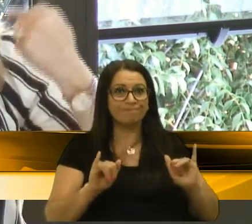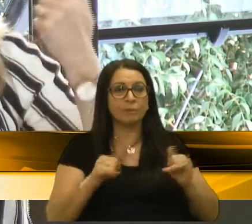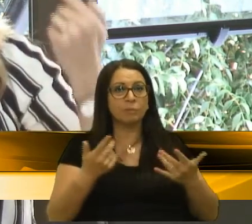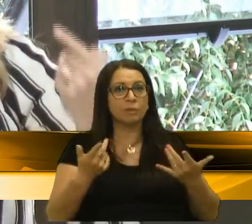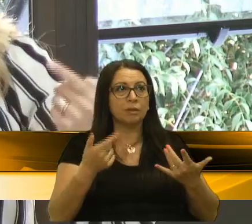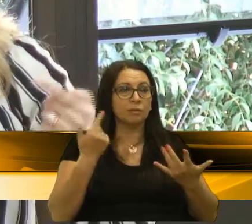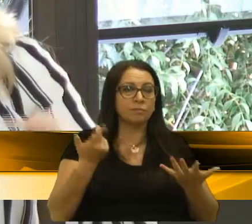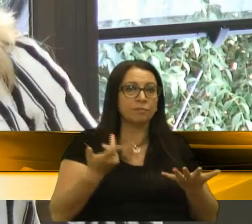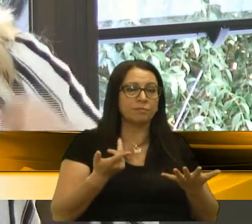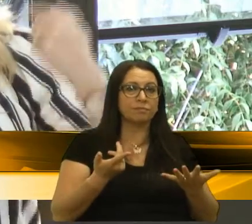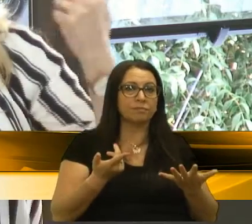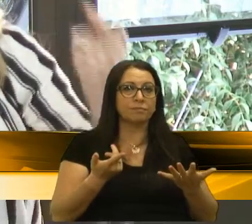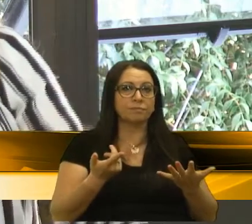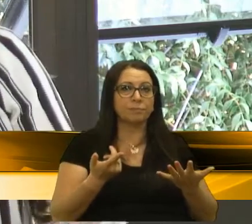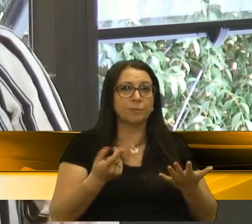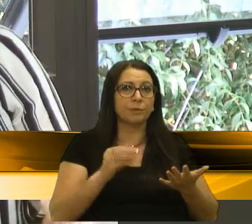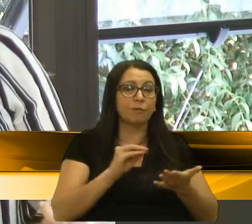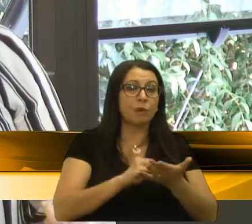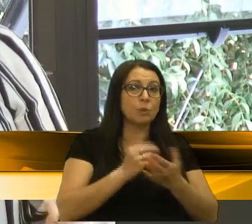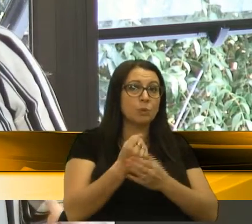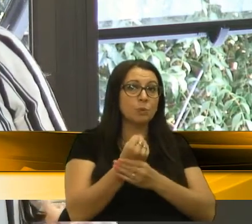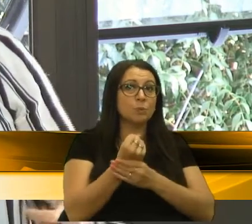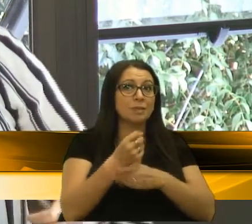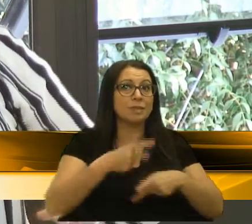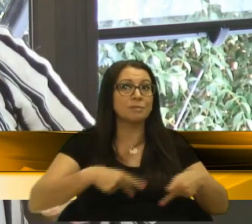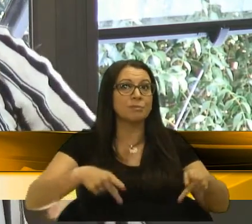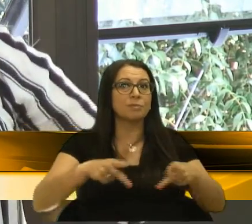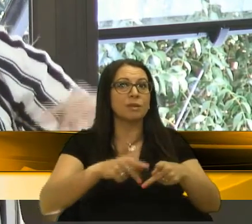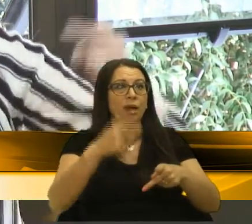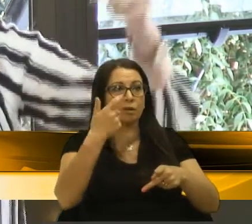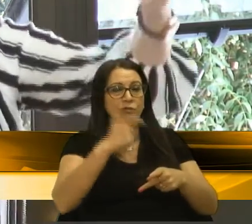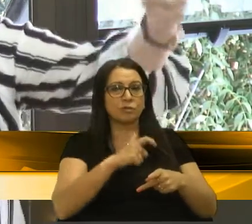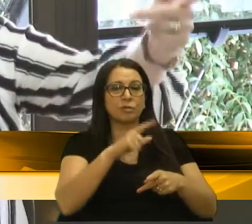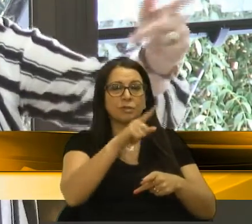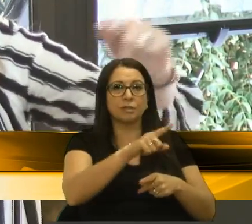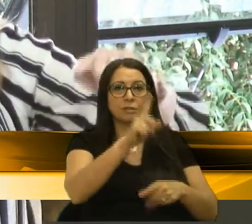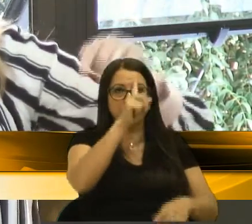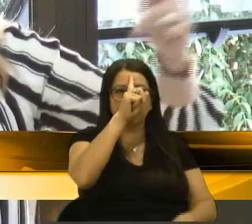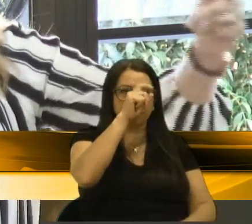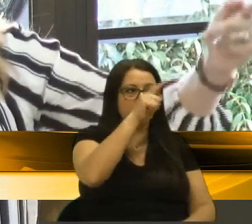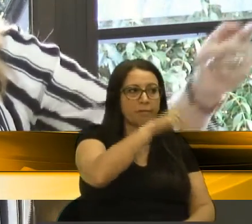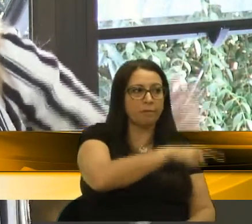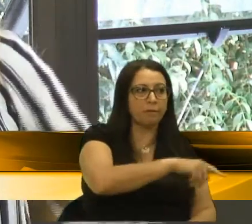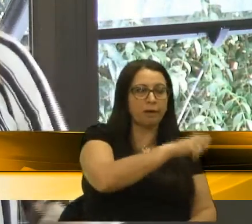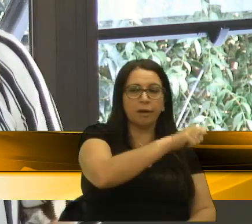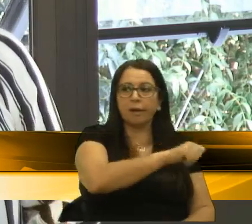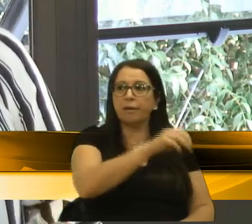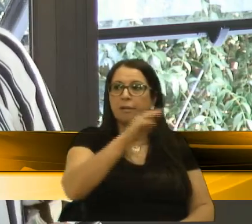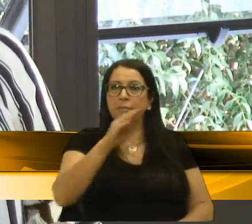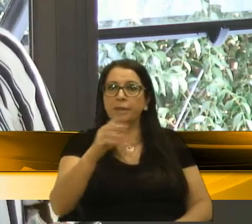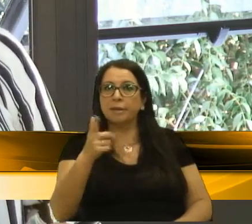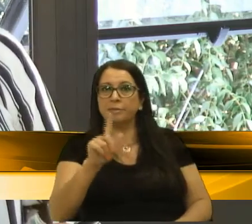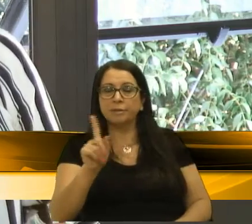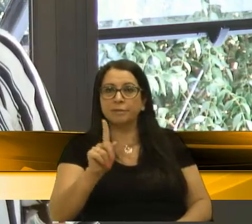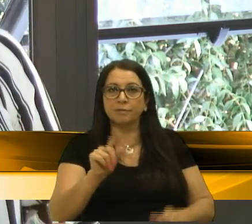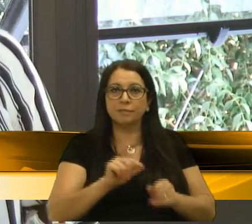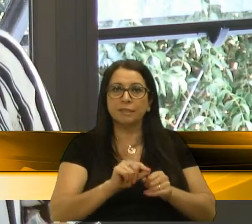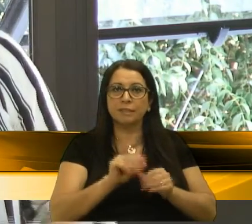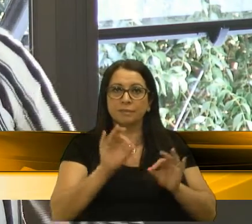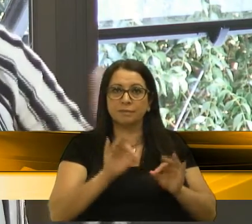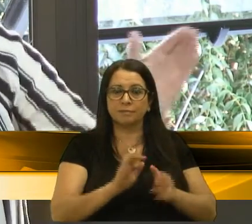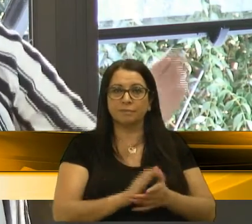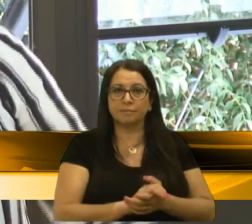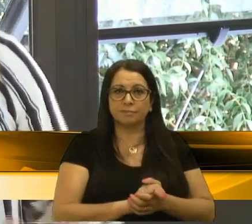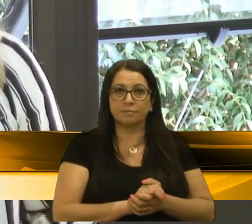dando uma insegurança na população, achando que lá no hospital A ou B não estão agindo